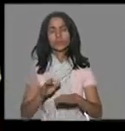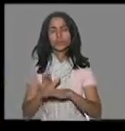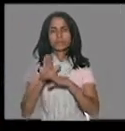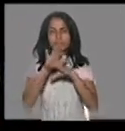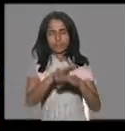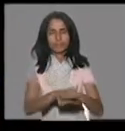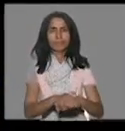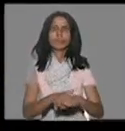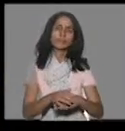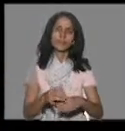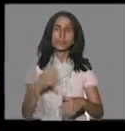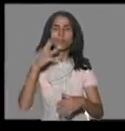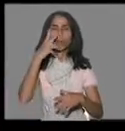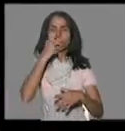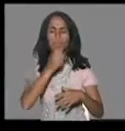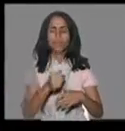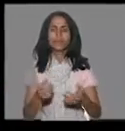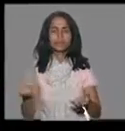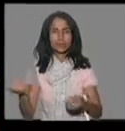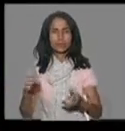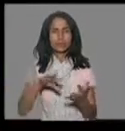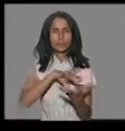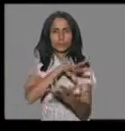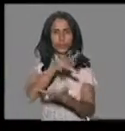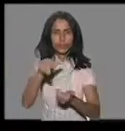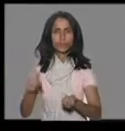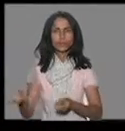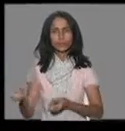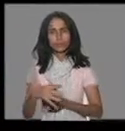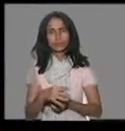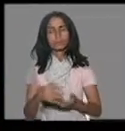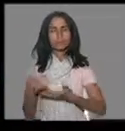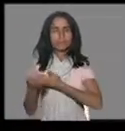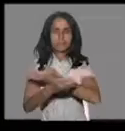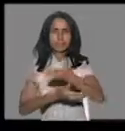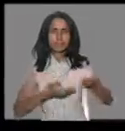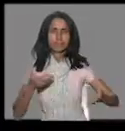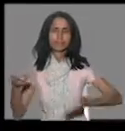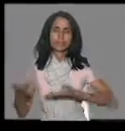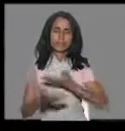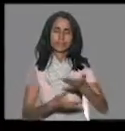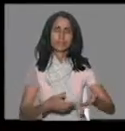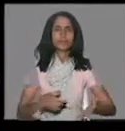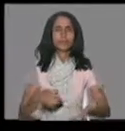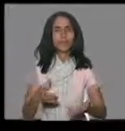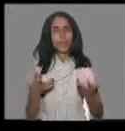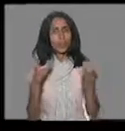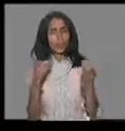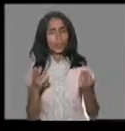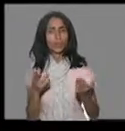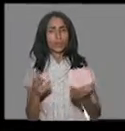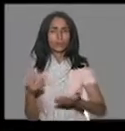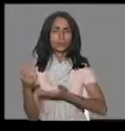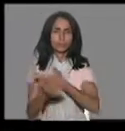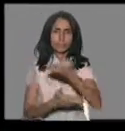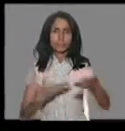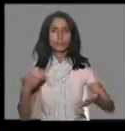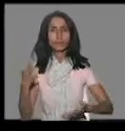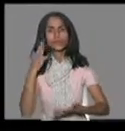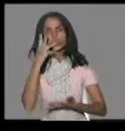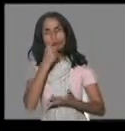trazer a nossa estética para o mundo contemporâneo para que ela seja compartilhada assim como a gente compartilha outras